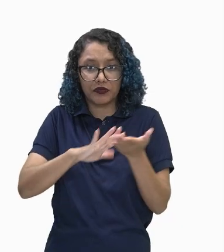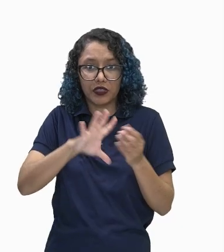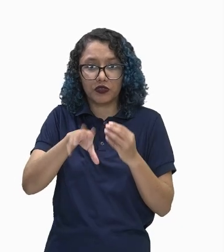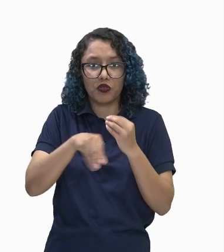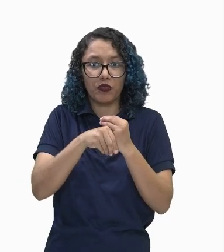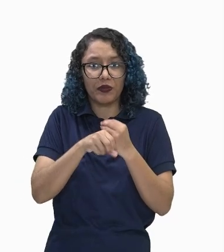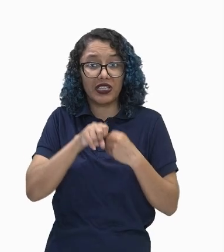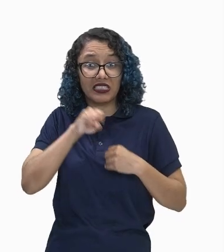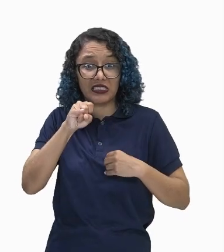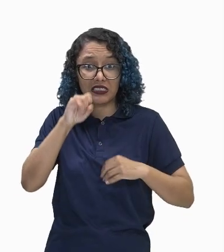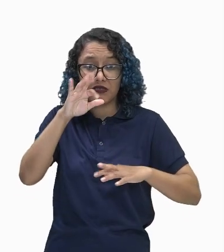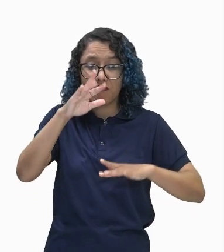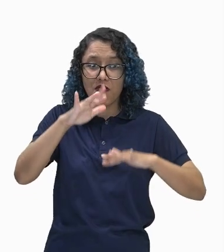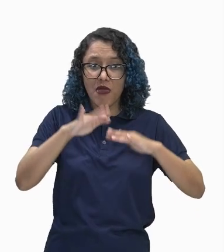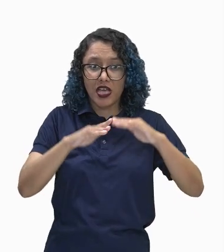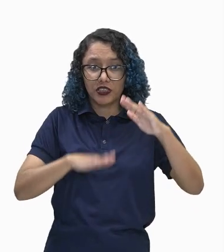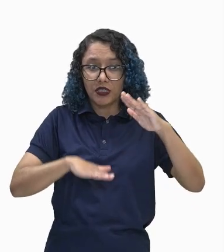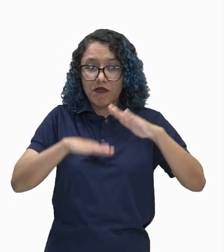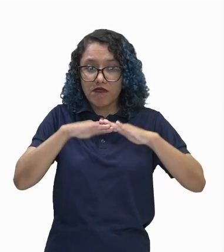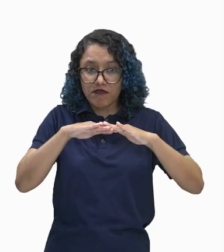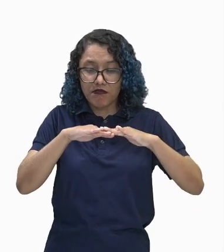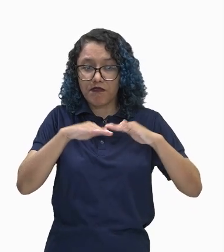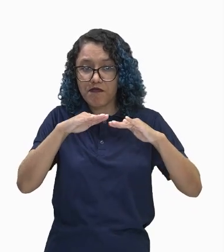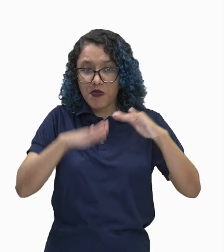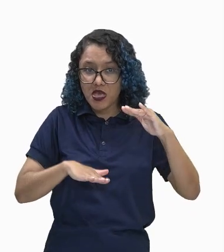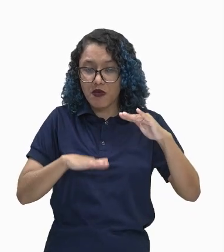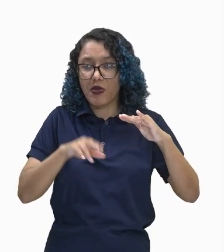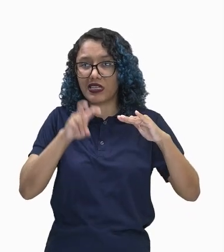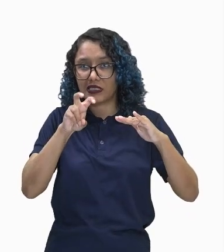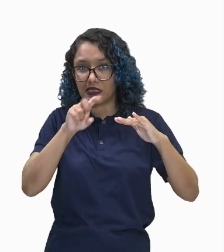Então, era acumulativa, né, que vinha